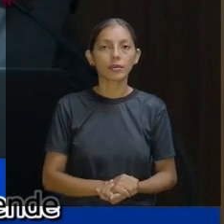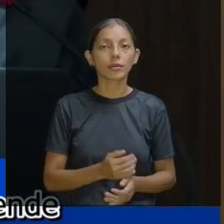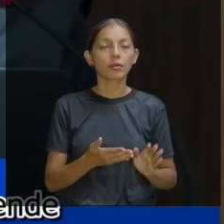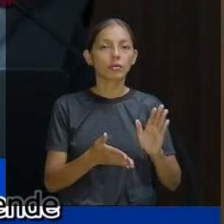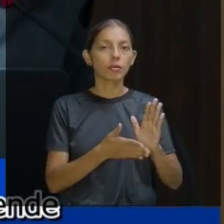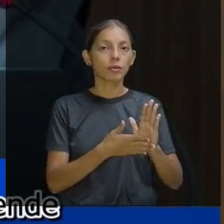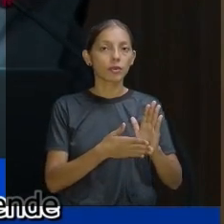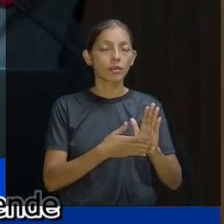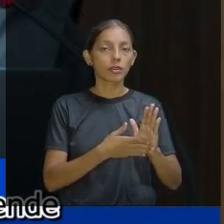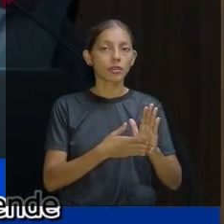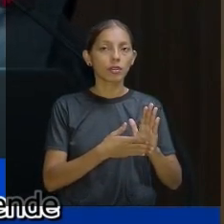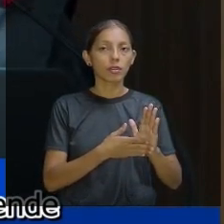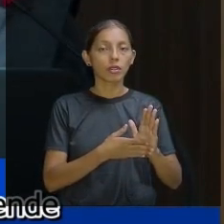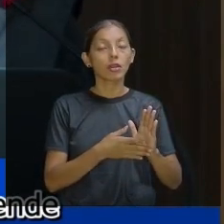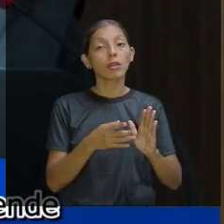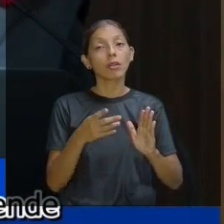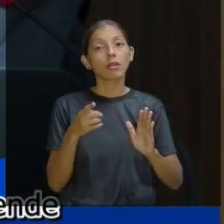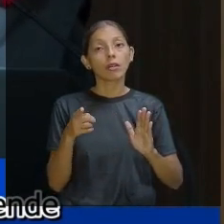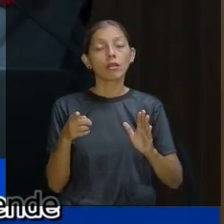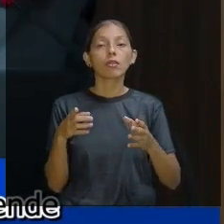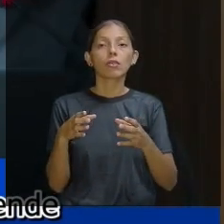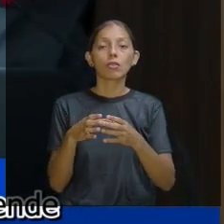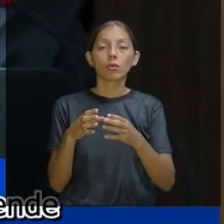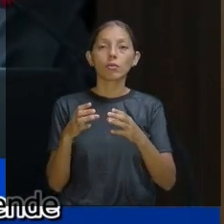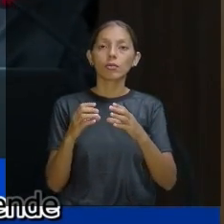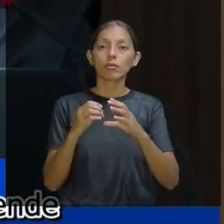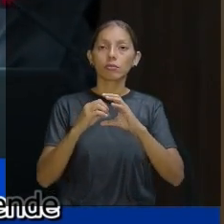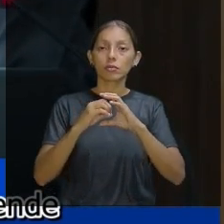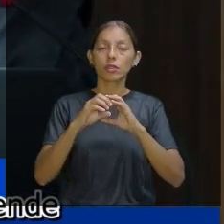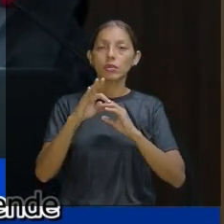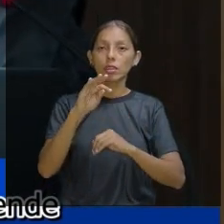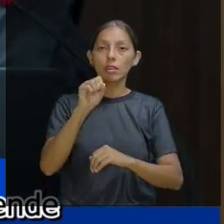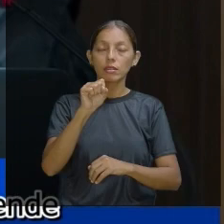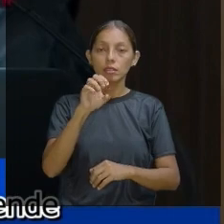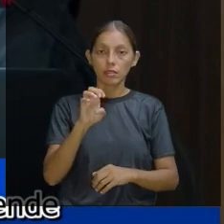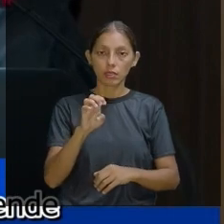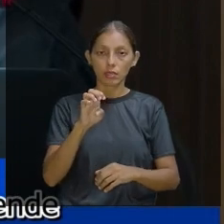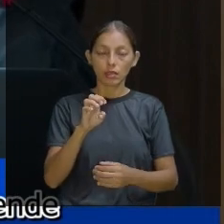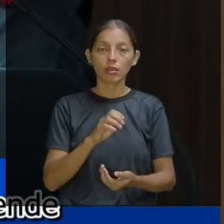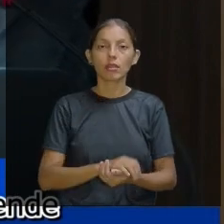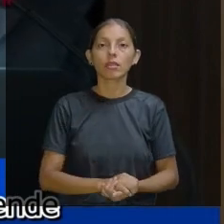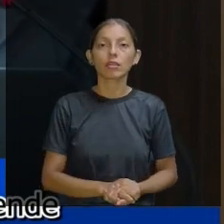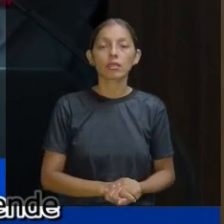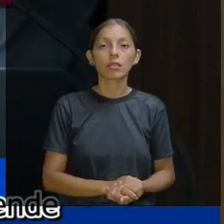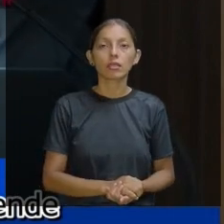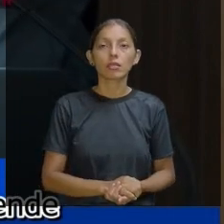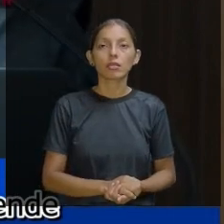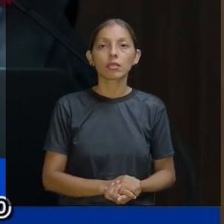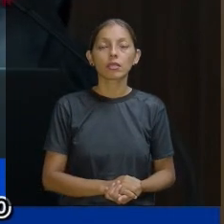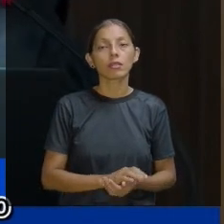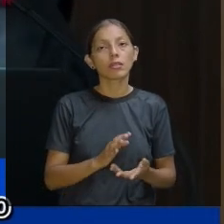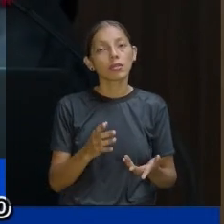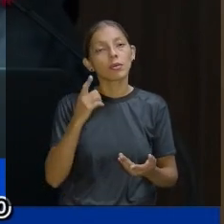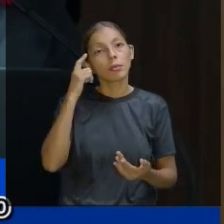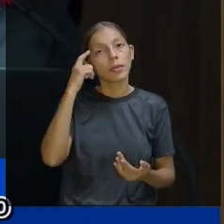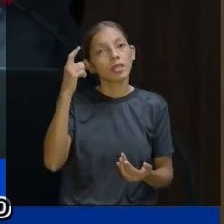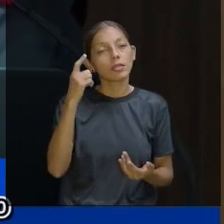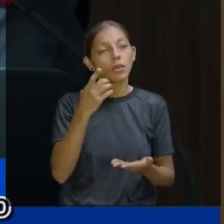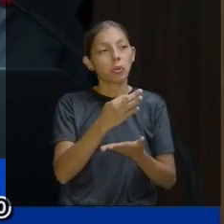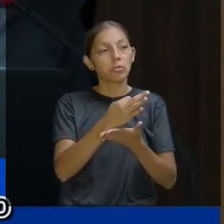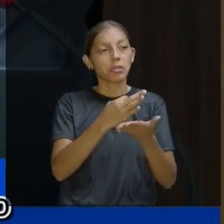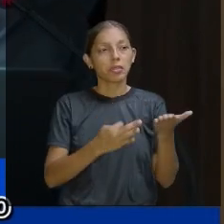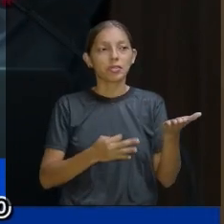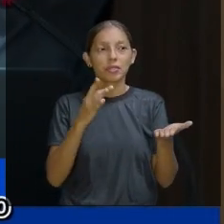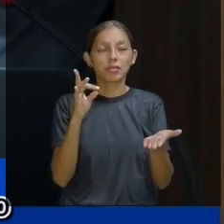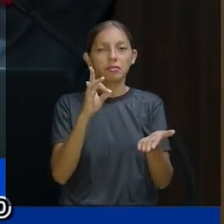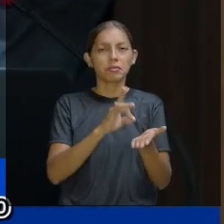TSE. O TSE entende que, como estava o texto original, deveria ficar, ou seja,